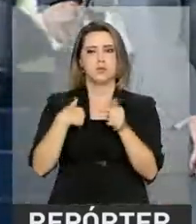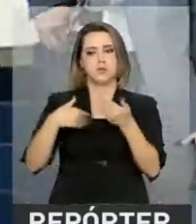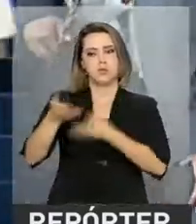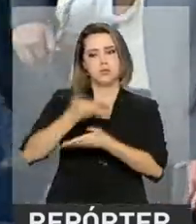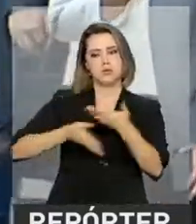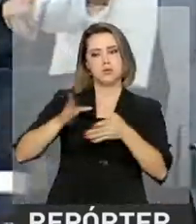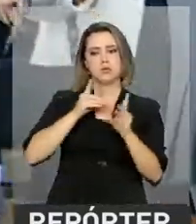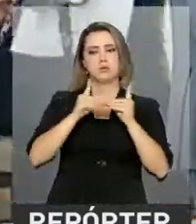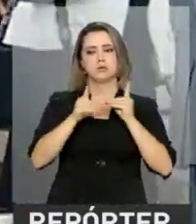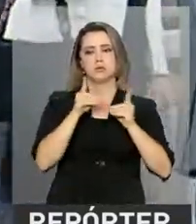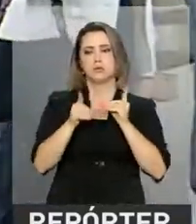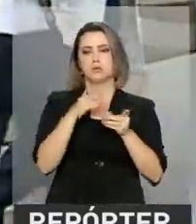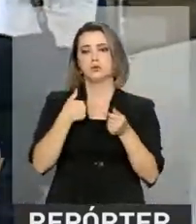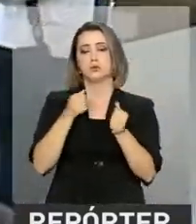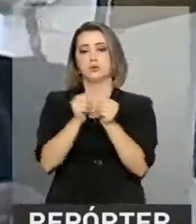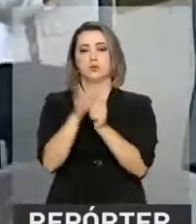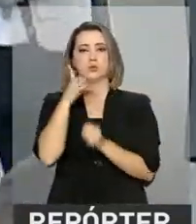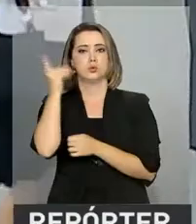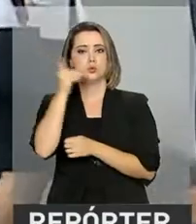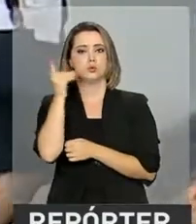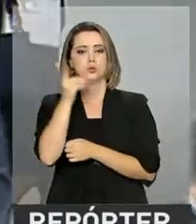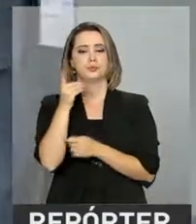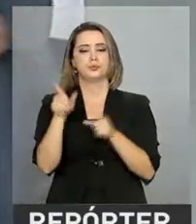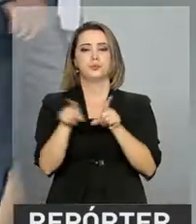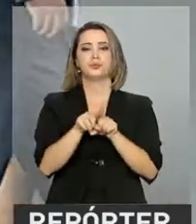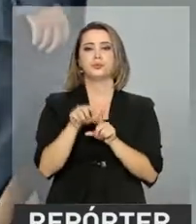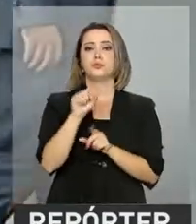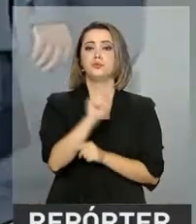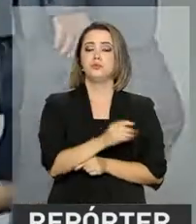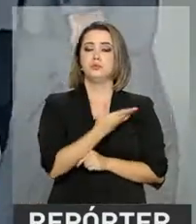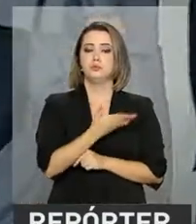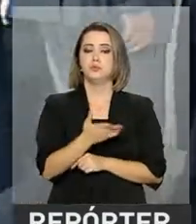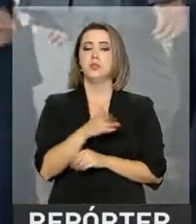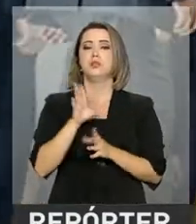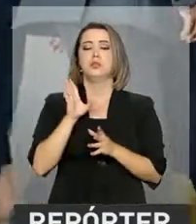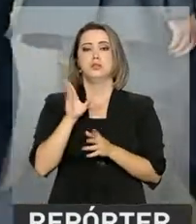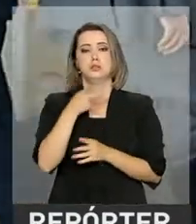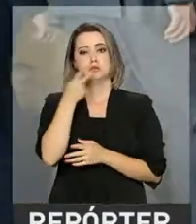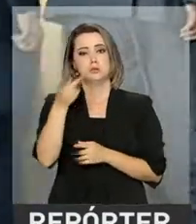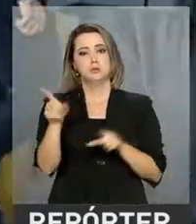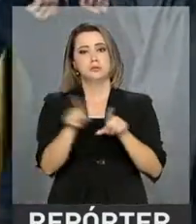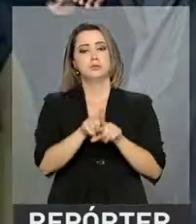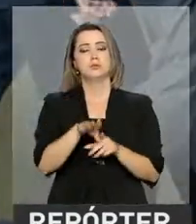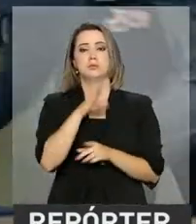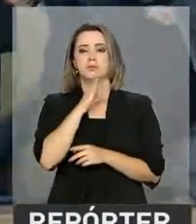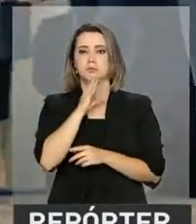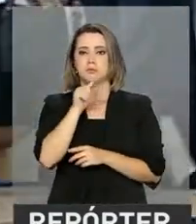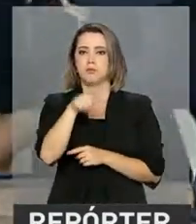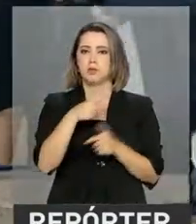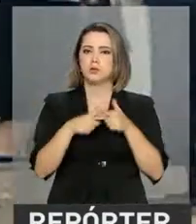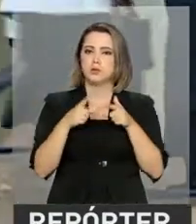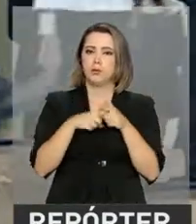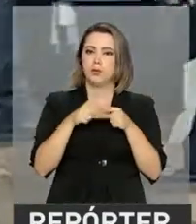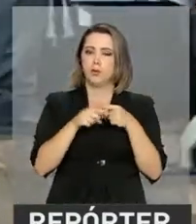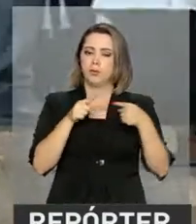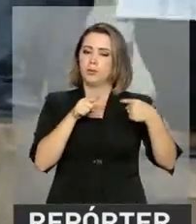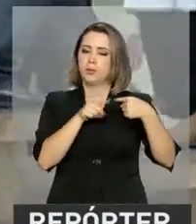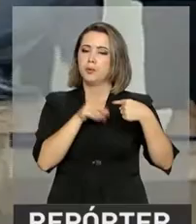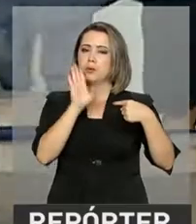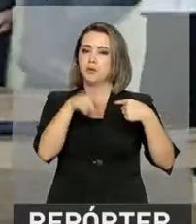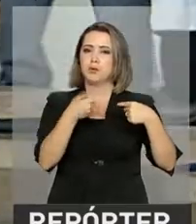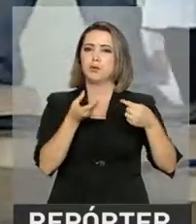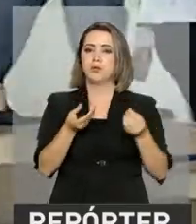negociações pelo relator arthur maia com deputados temer afirmou que reconhece que o problema central da reforma